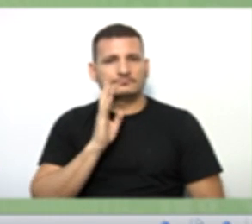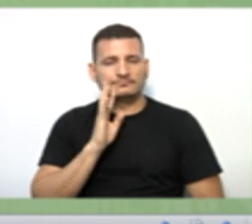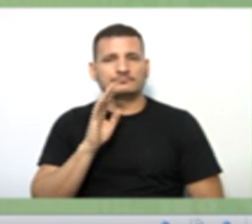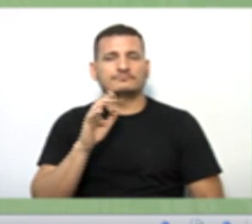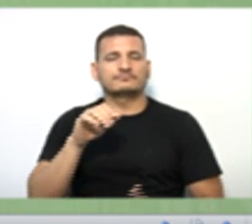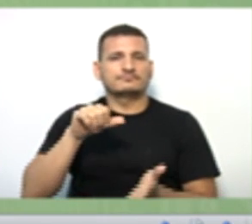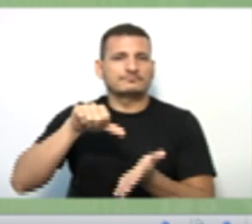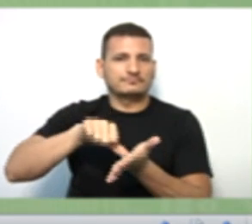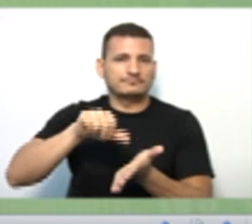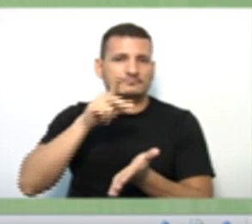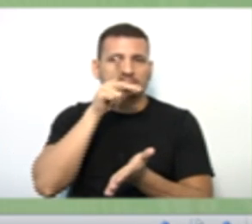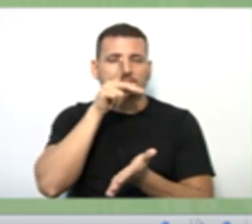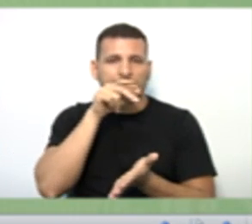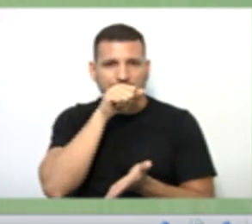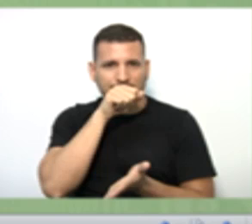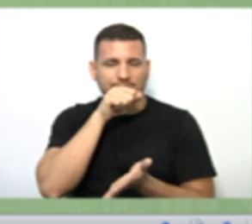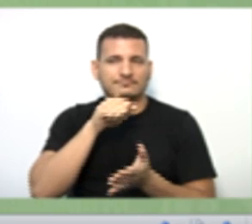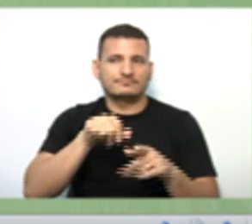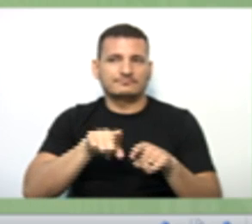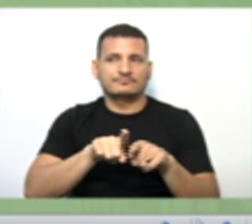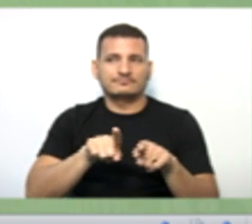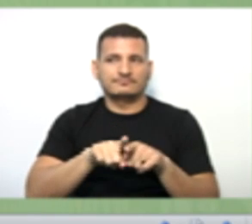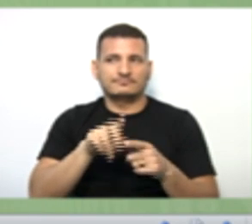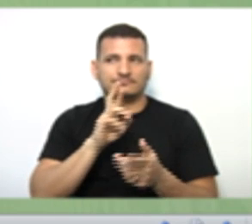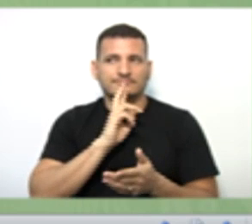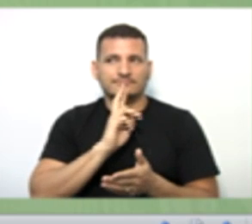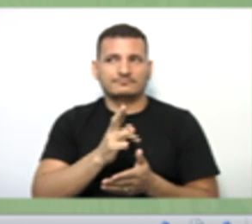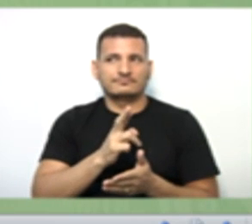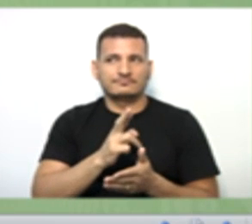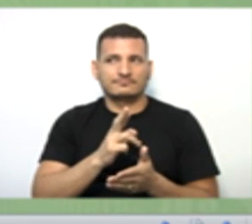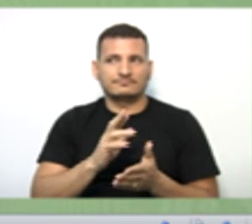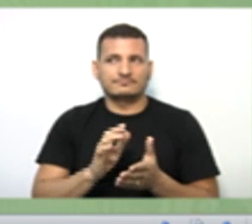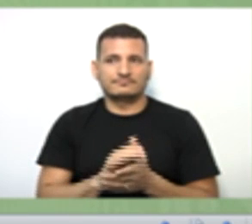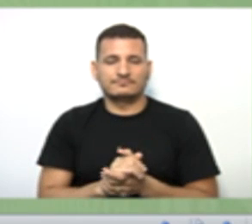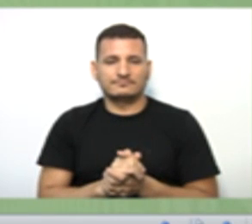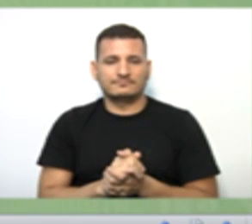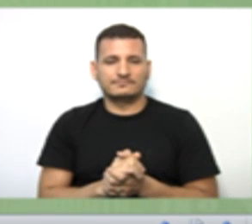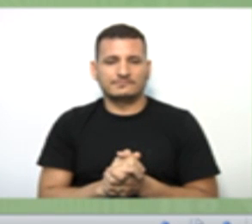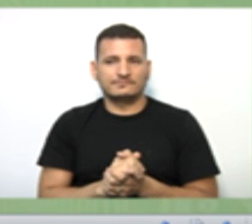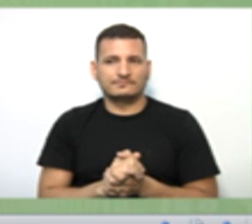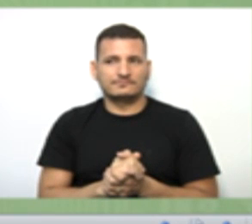Norte também. Zona Norte também respondeu? Também respondeu. Uma satisfação enorme.